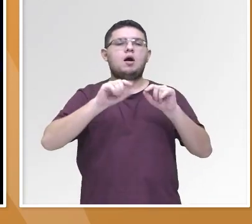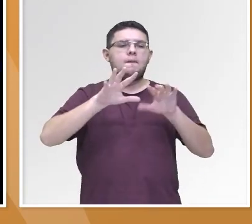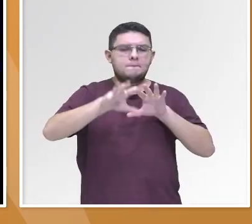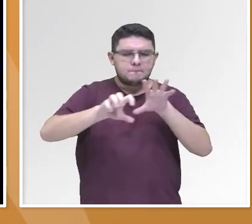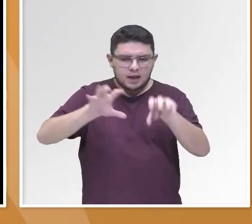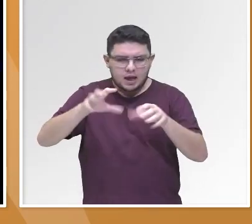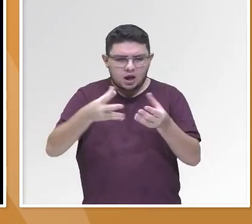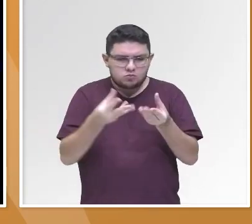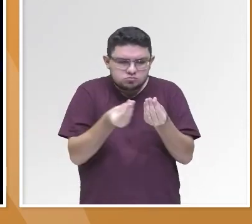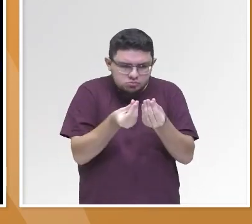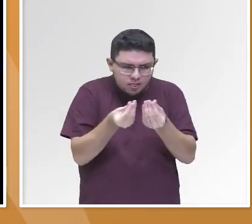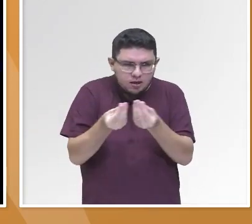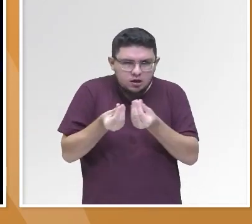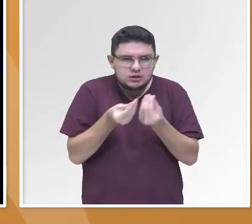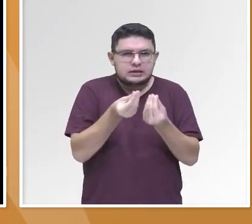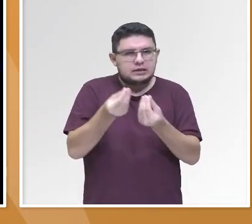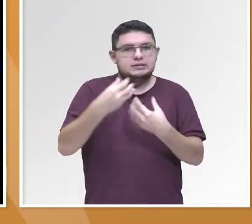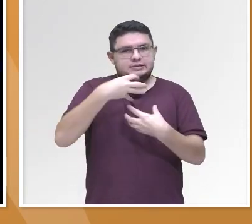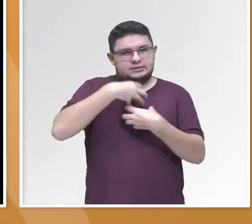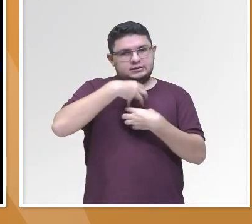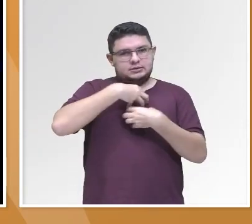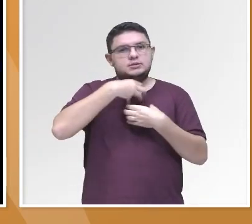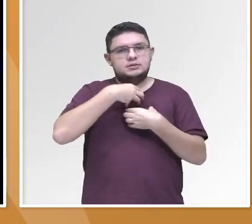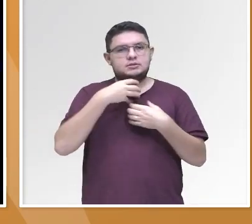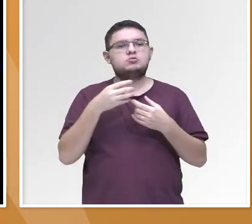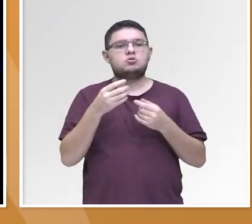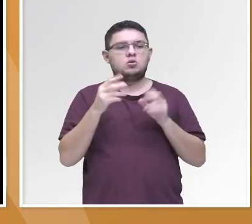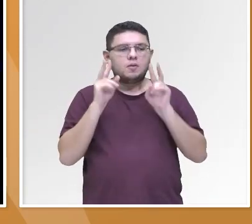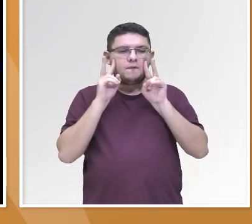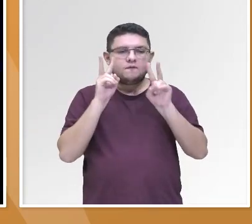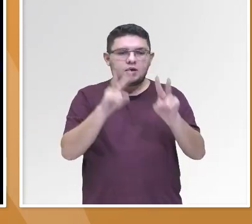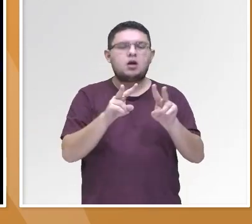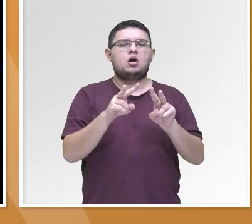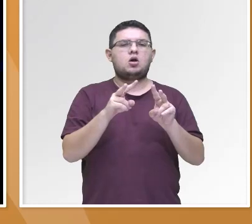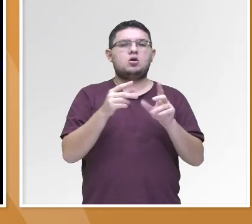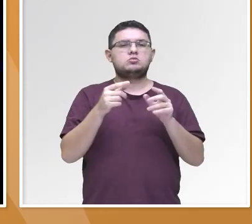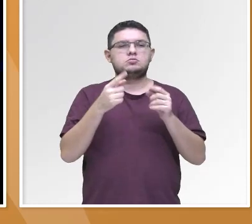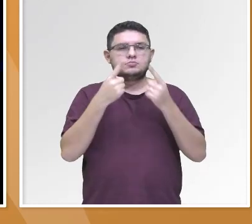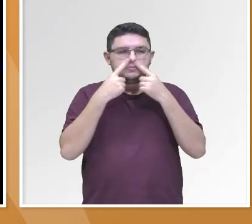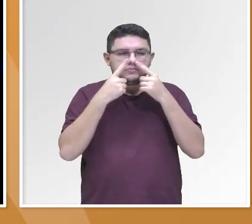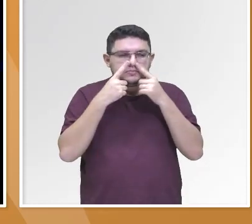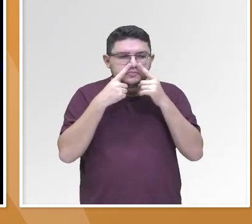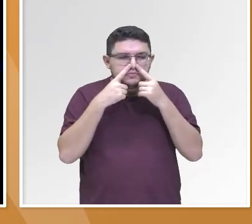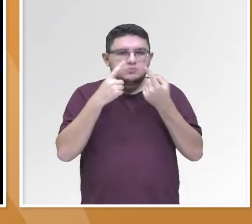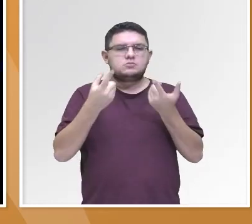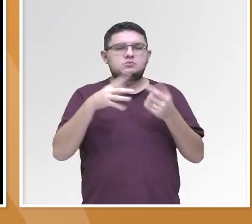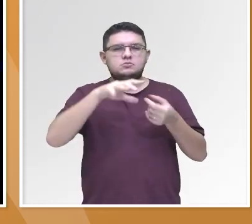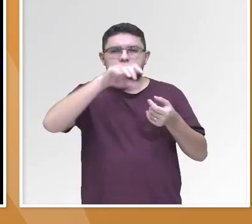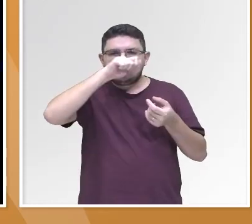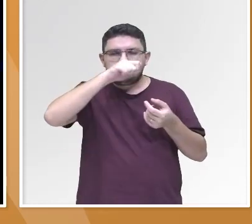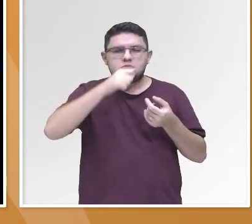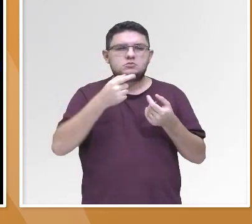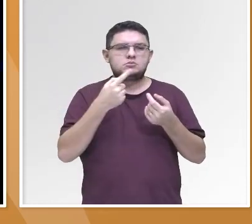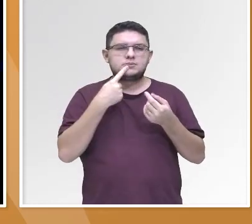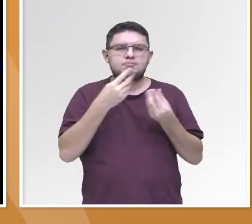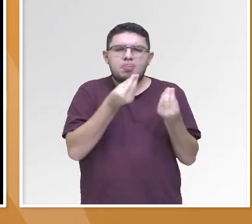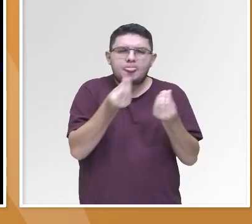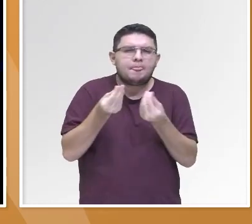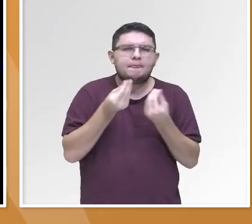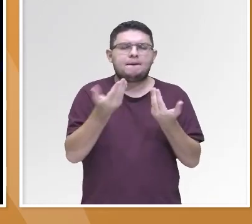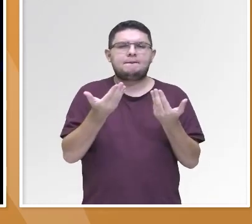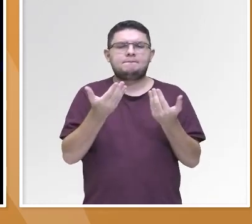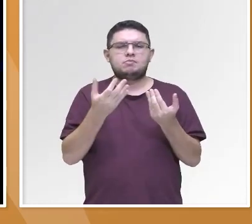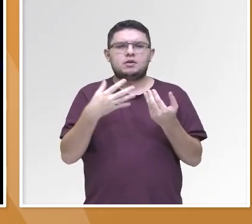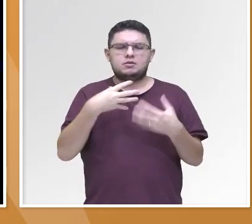gente sente com os nossos sentidos: visão, olfato, audição. Tudo isso pode ser utilizado para quê?